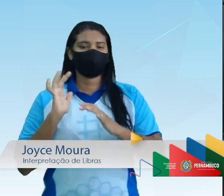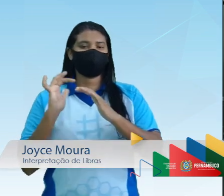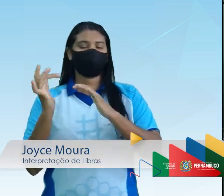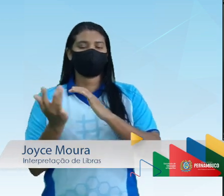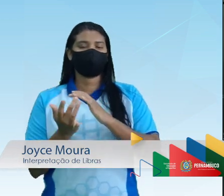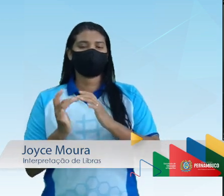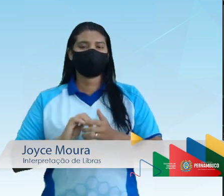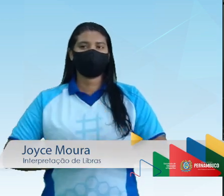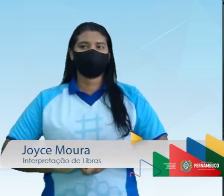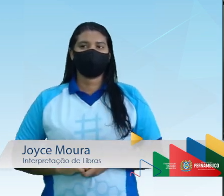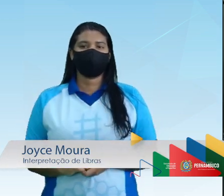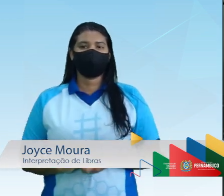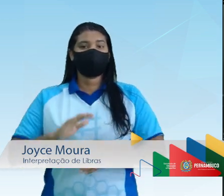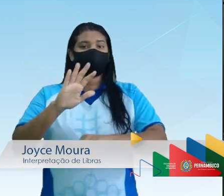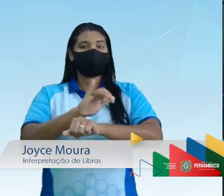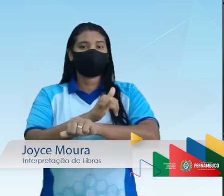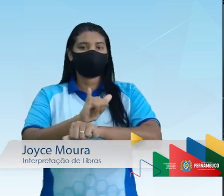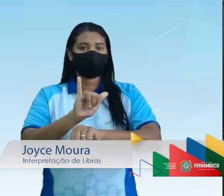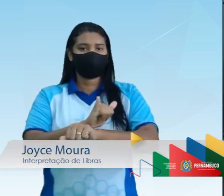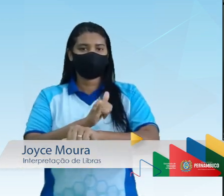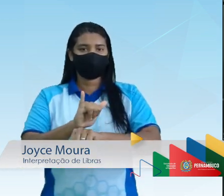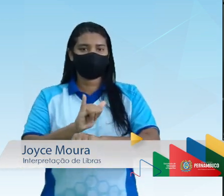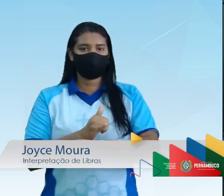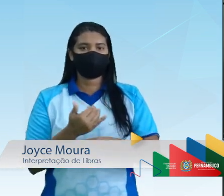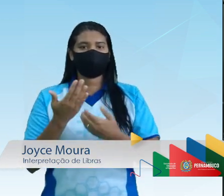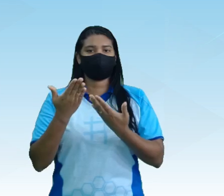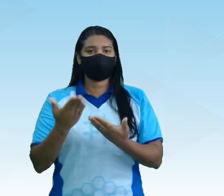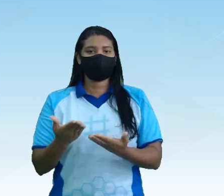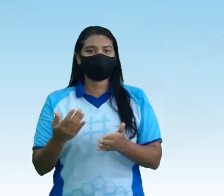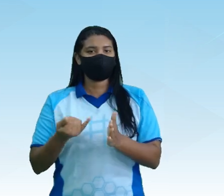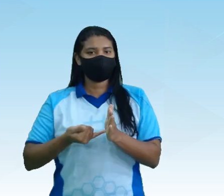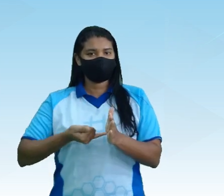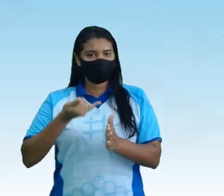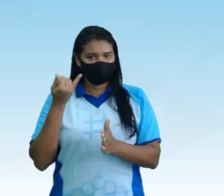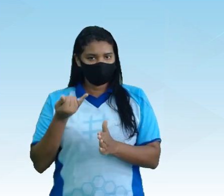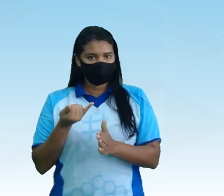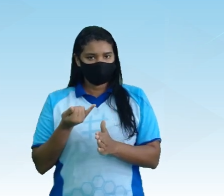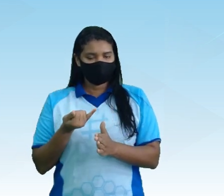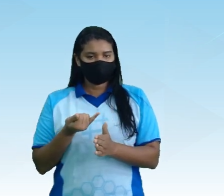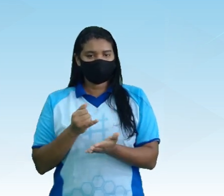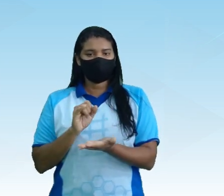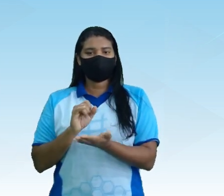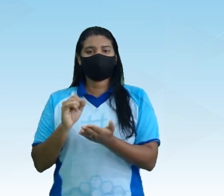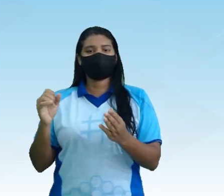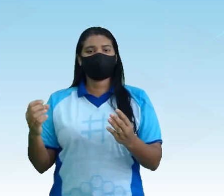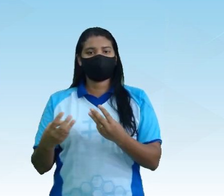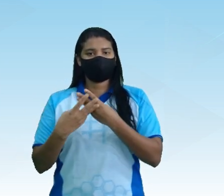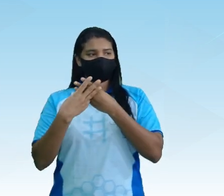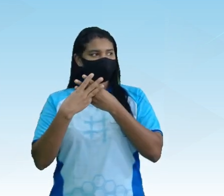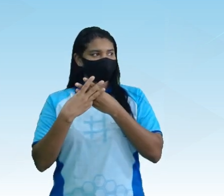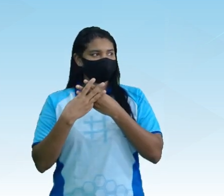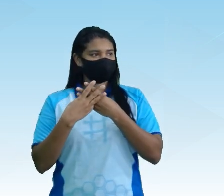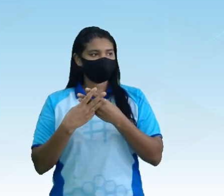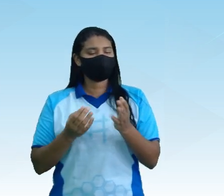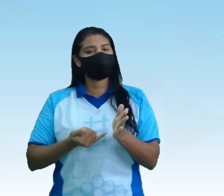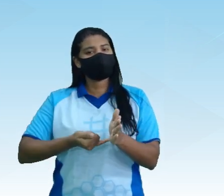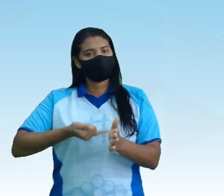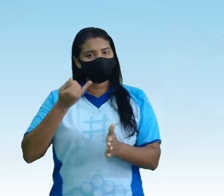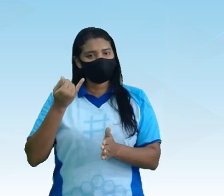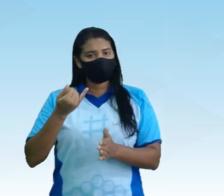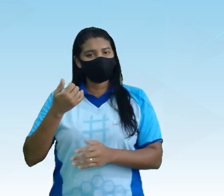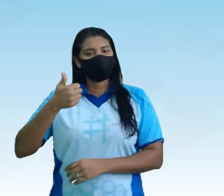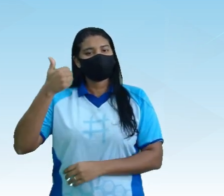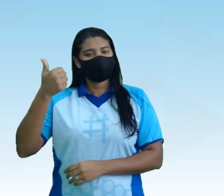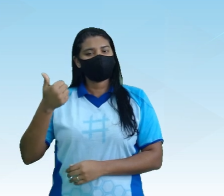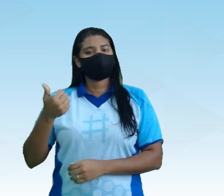sociais. Canal do YouTube. Se você não tiver inscrito no nosso canal do EducaPE, cara, faz isso não. Se inscreve lá, toca no sininho